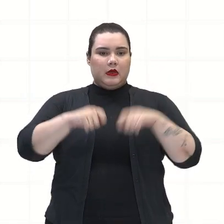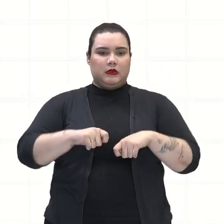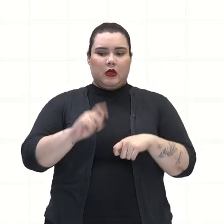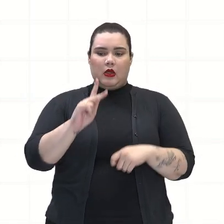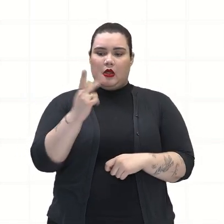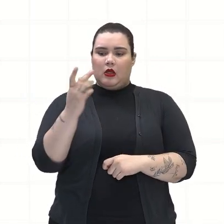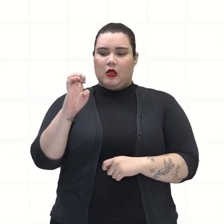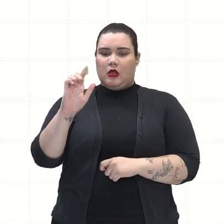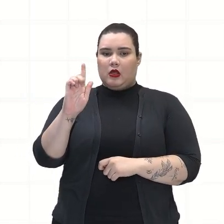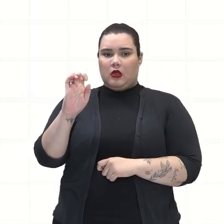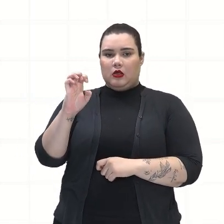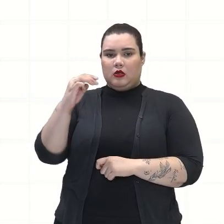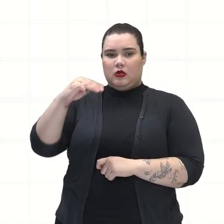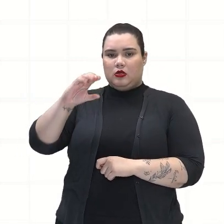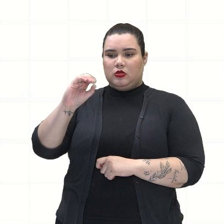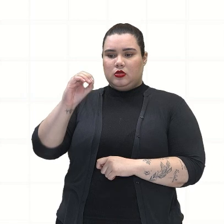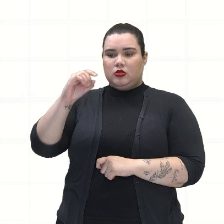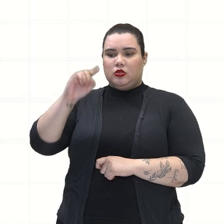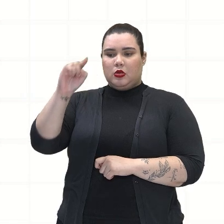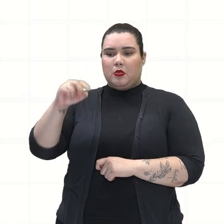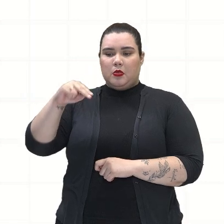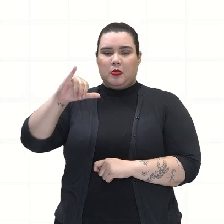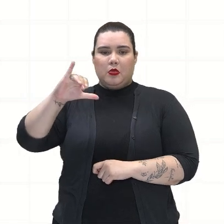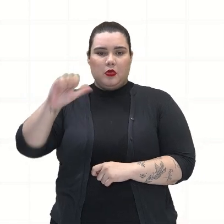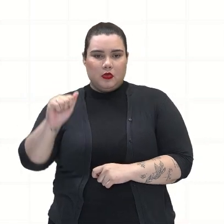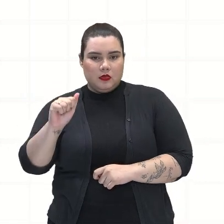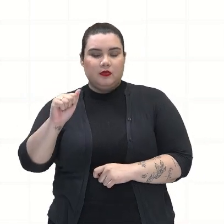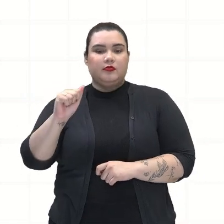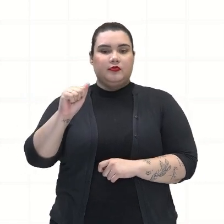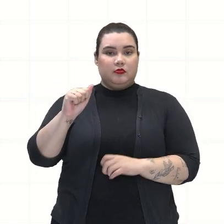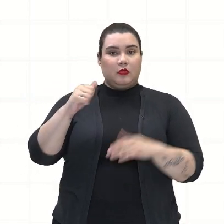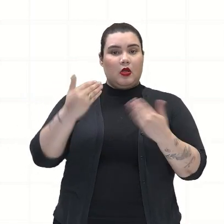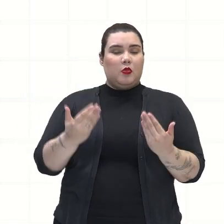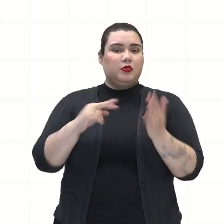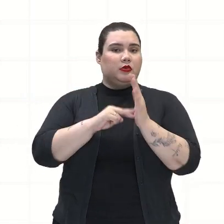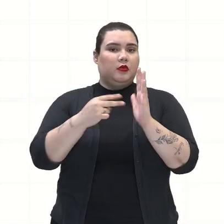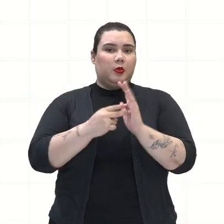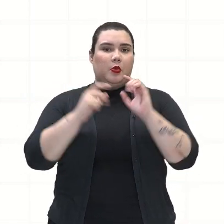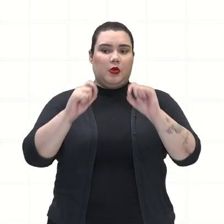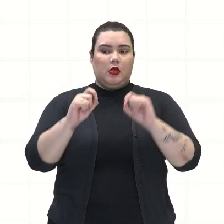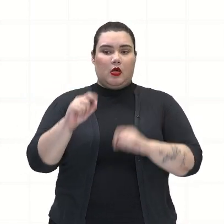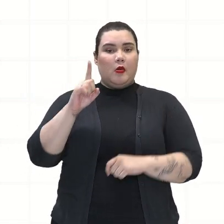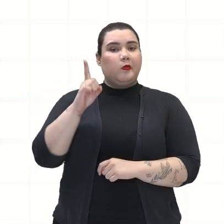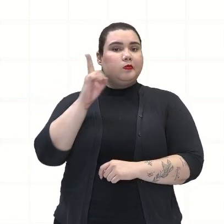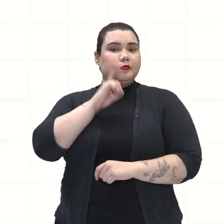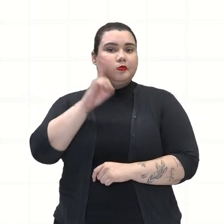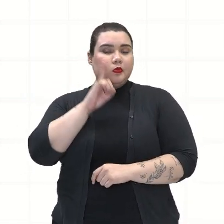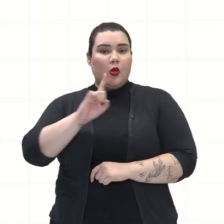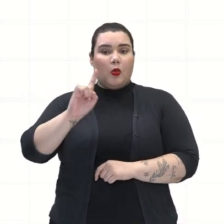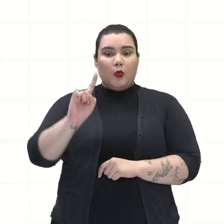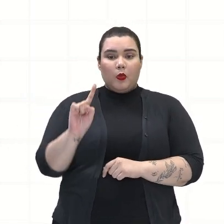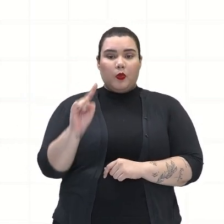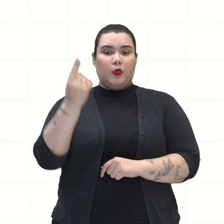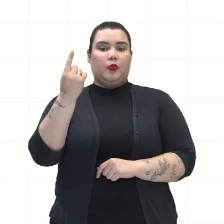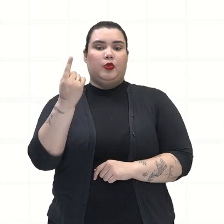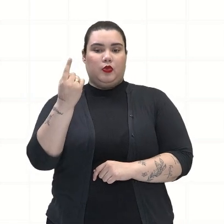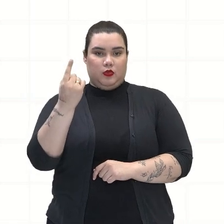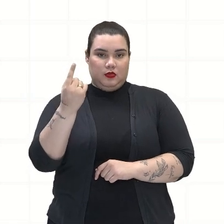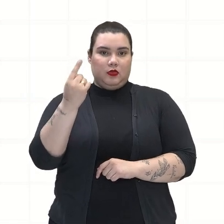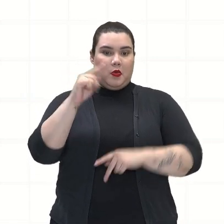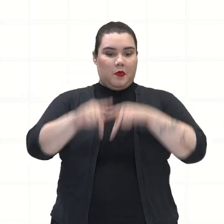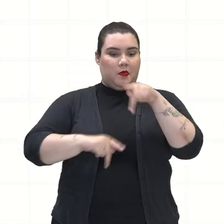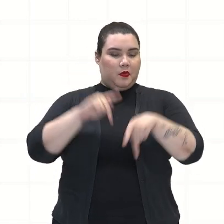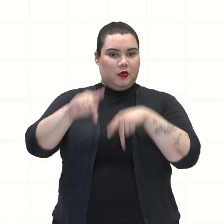hegemônica. Olha só que palavrinha importante, né? Definiu os Estados Unidos da América como a potência, a nação